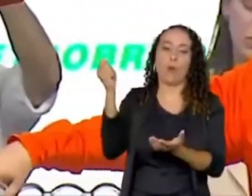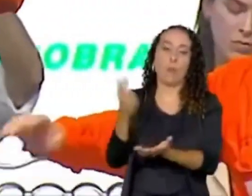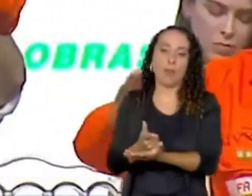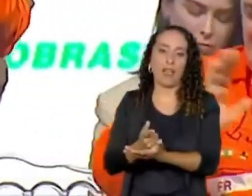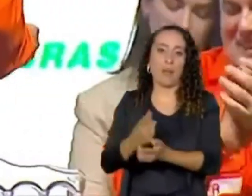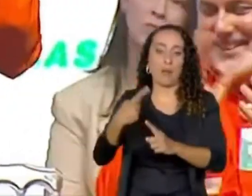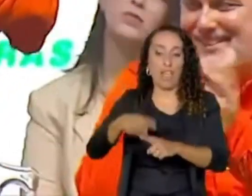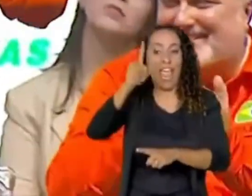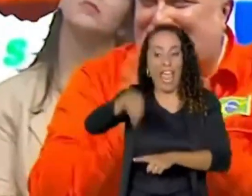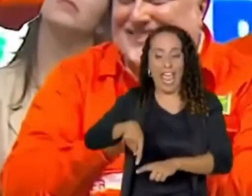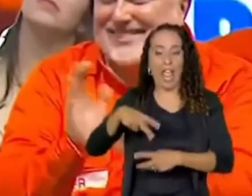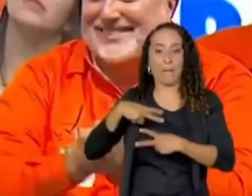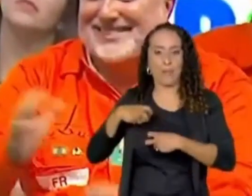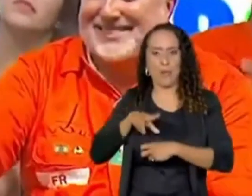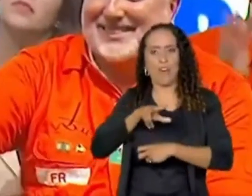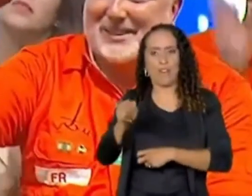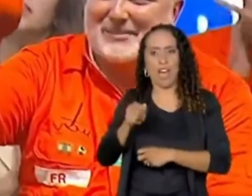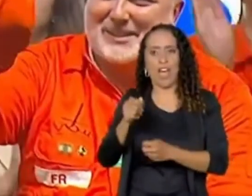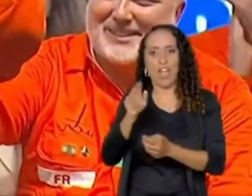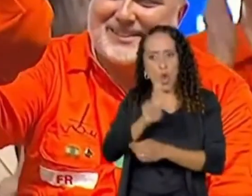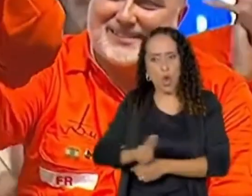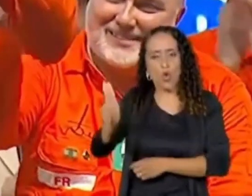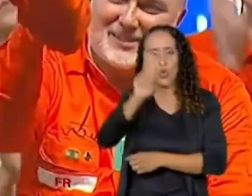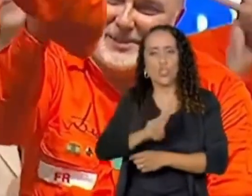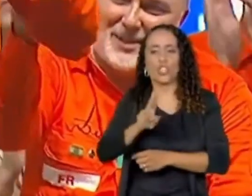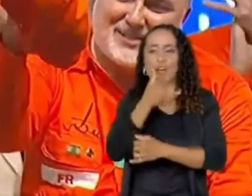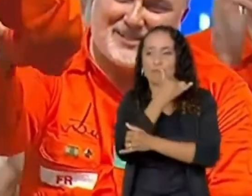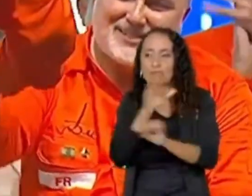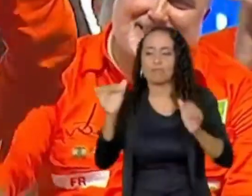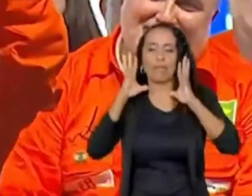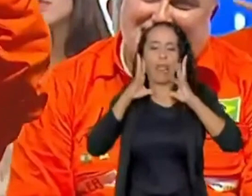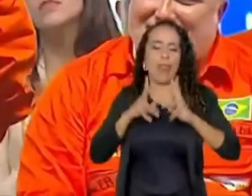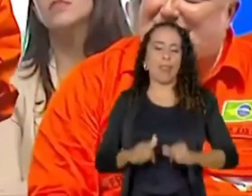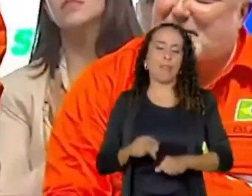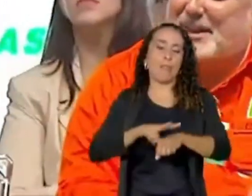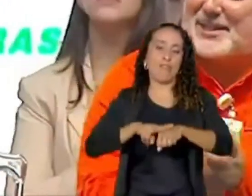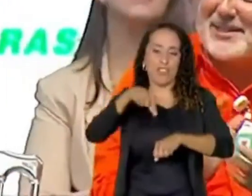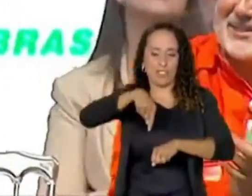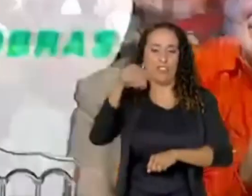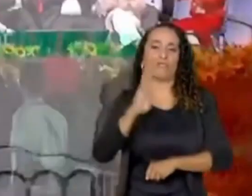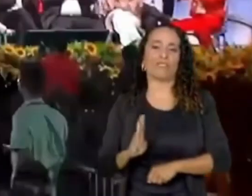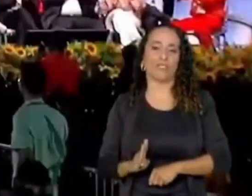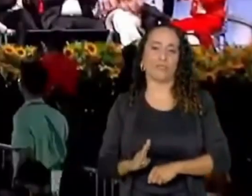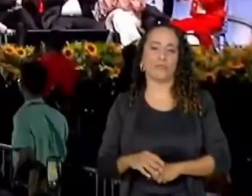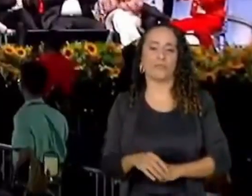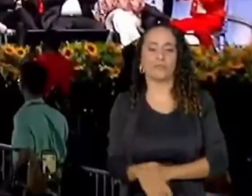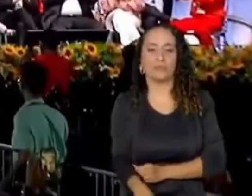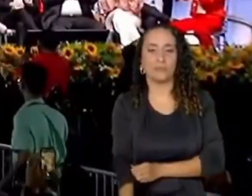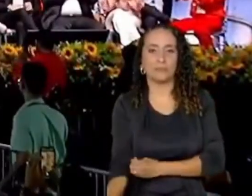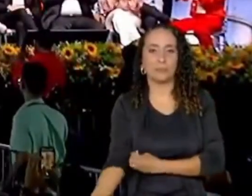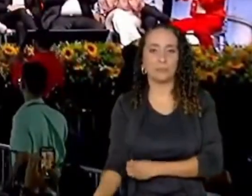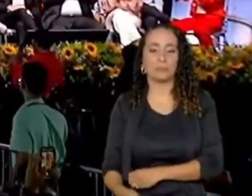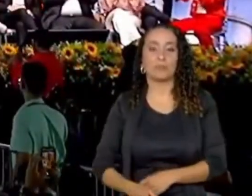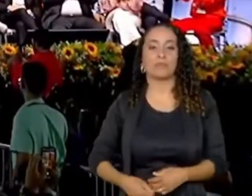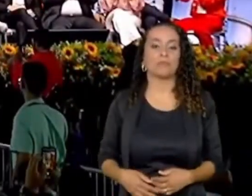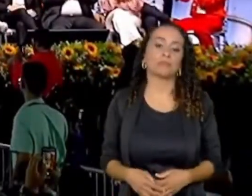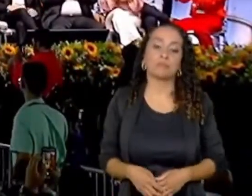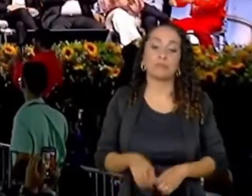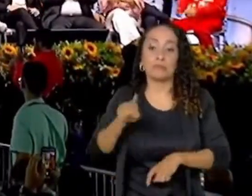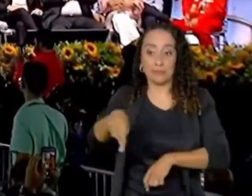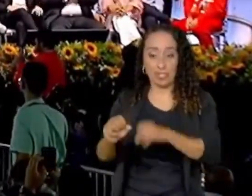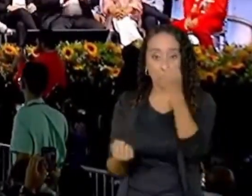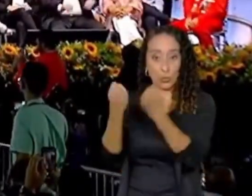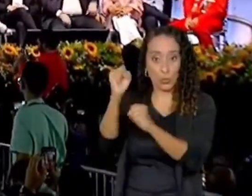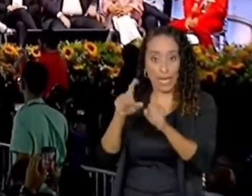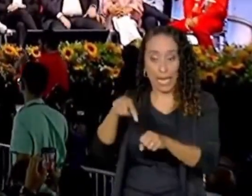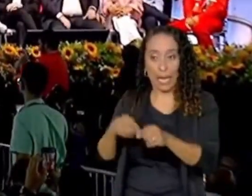grande consumidora de energia limpa e verde nesse país. A siderúrgica quer produzir aço